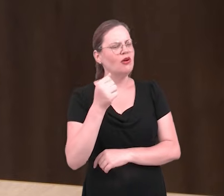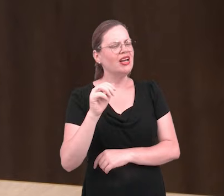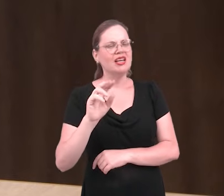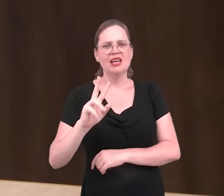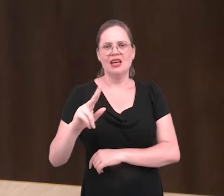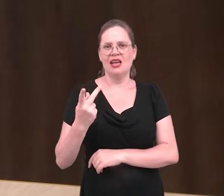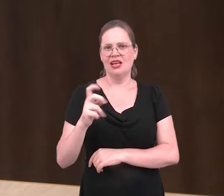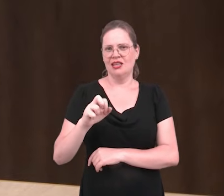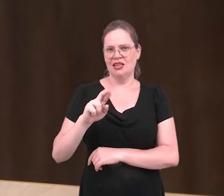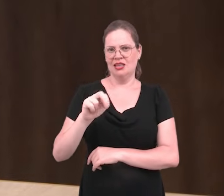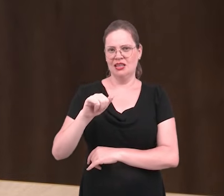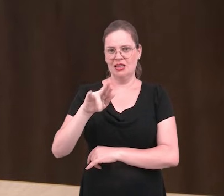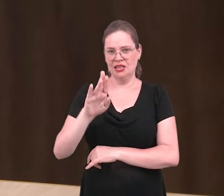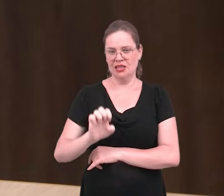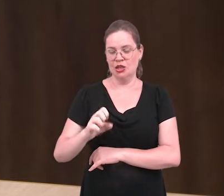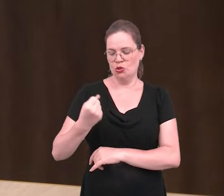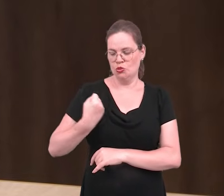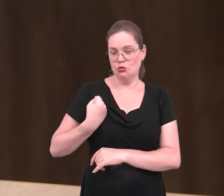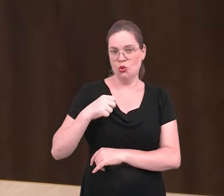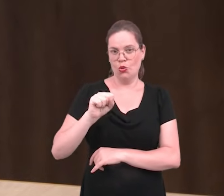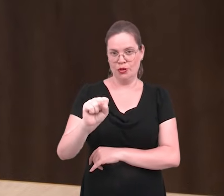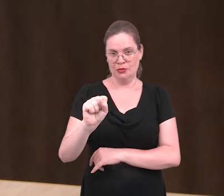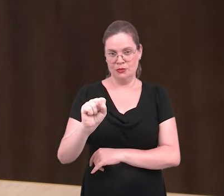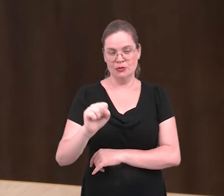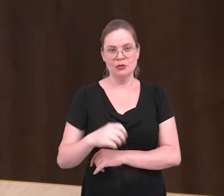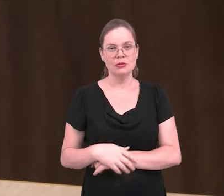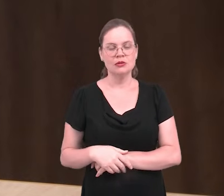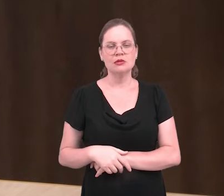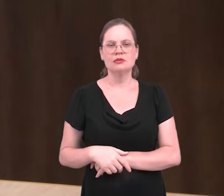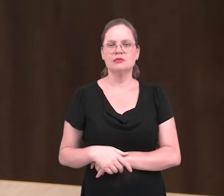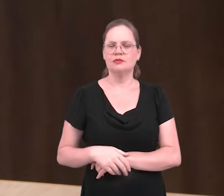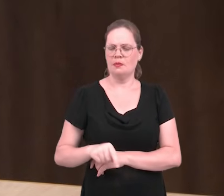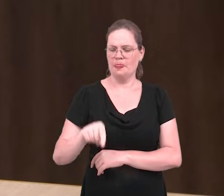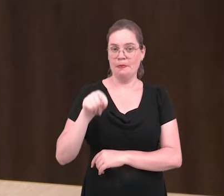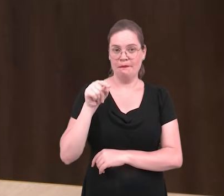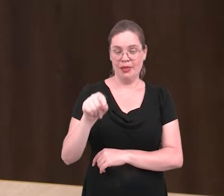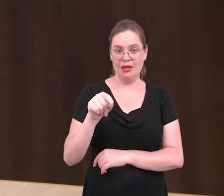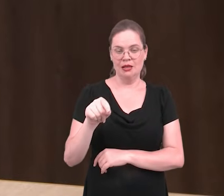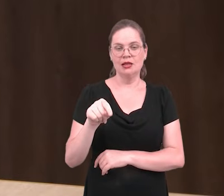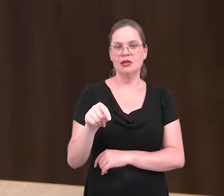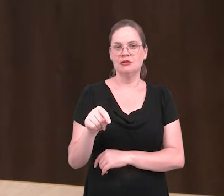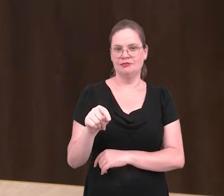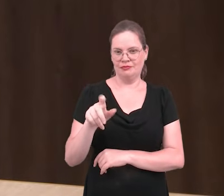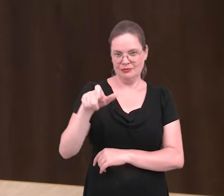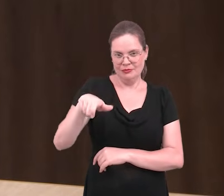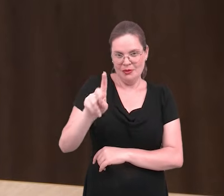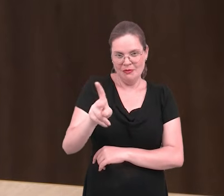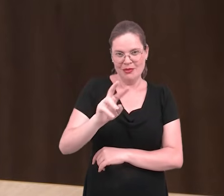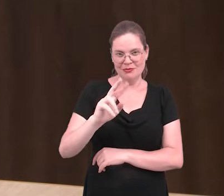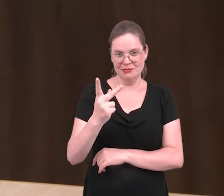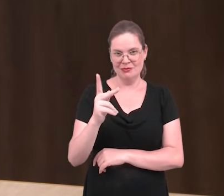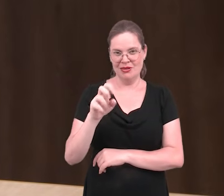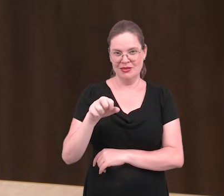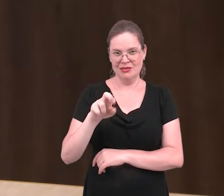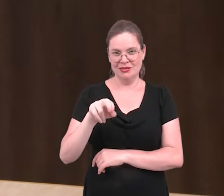Henrique VIII, ele se separou,